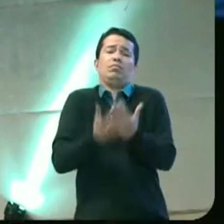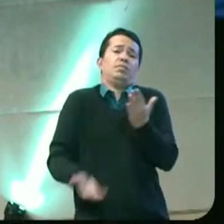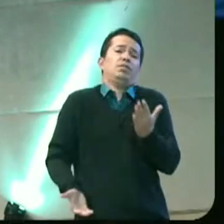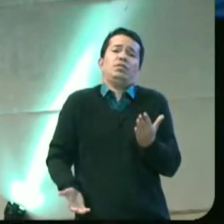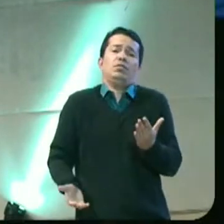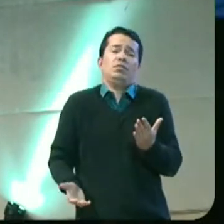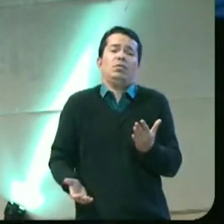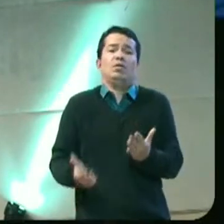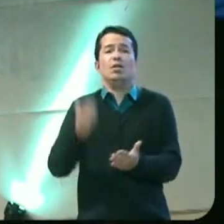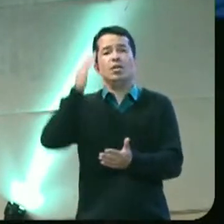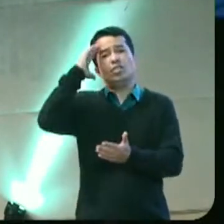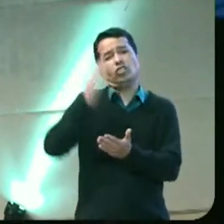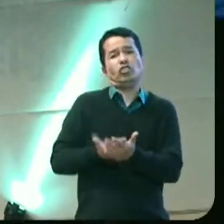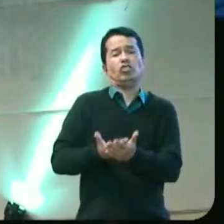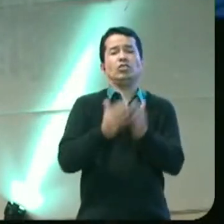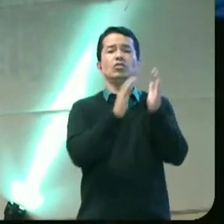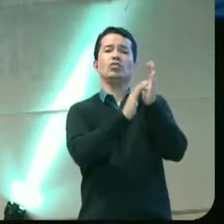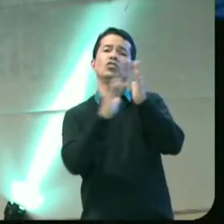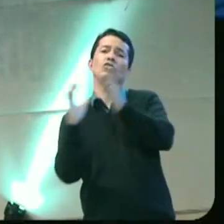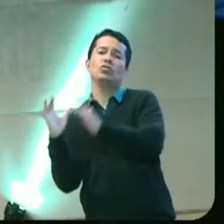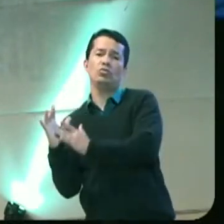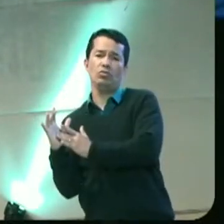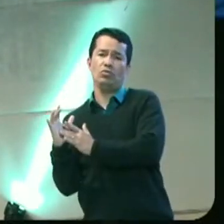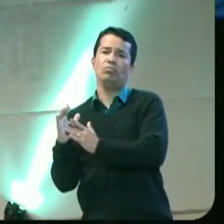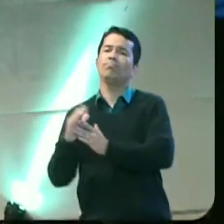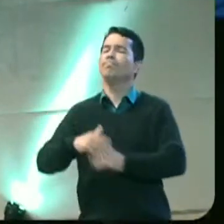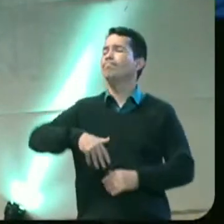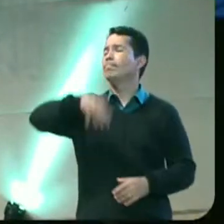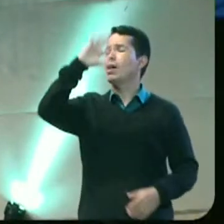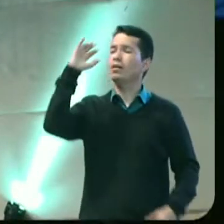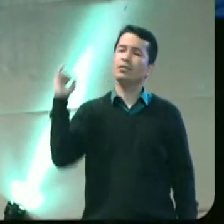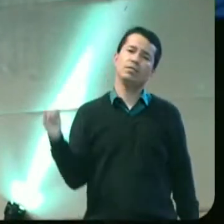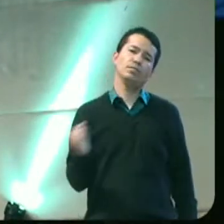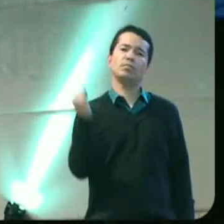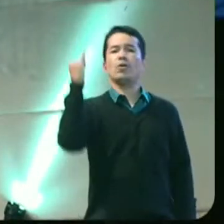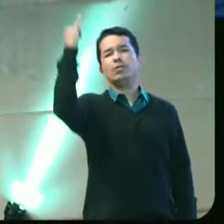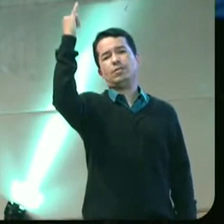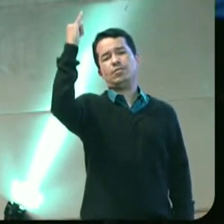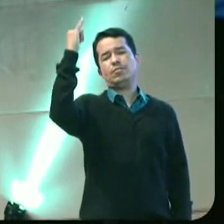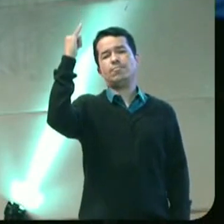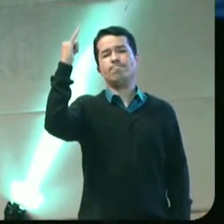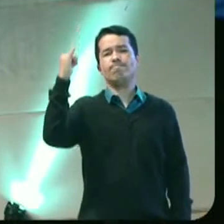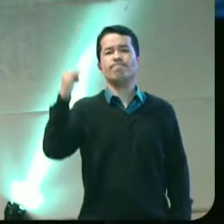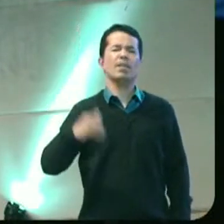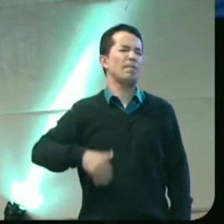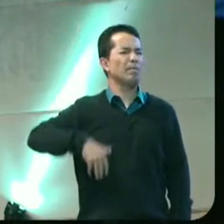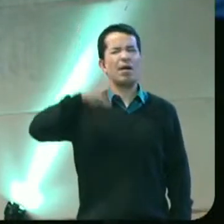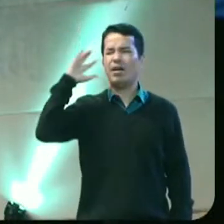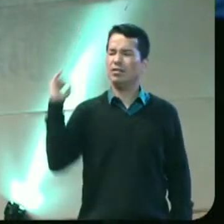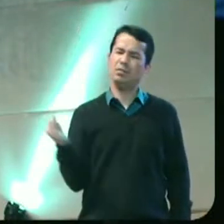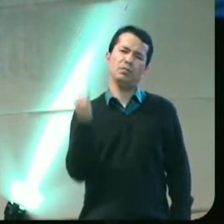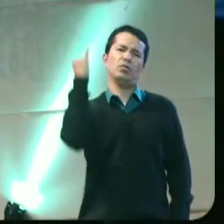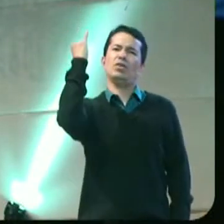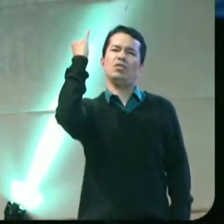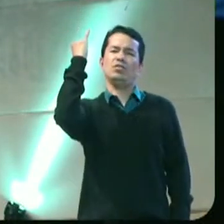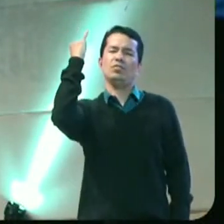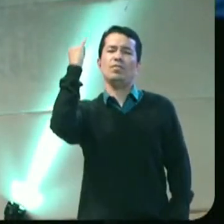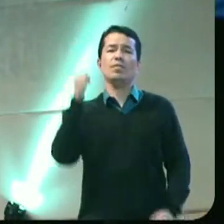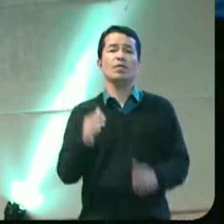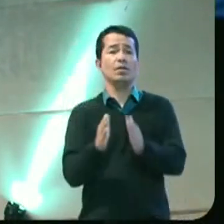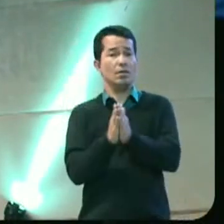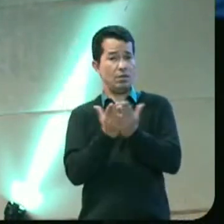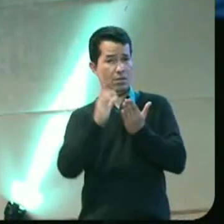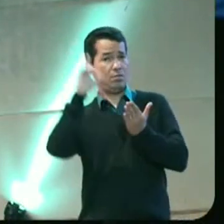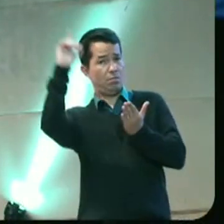somos. Jesus é o nosso maior tesouro. E é dessa forma que eu acredito que a palavra de Deus nos convida